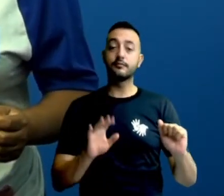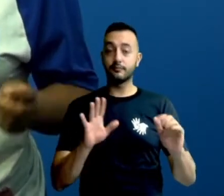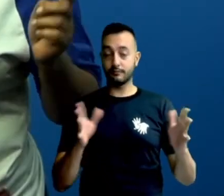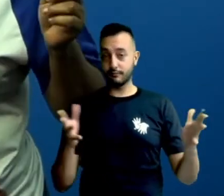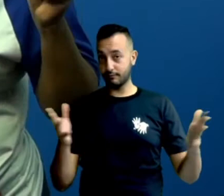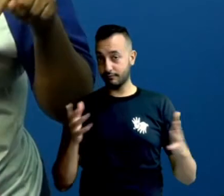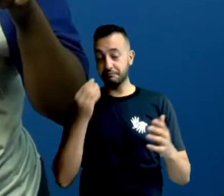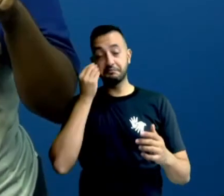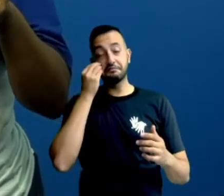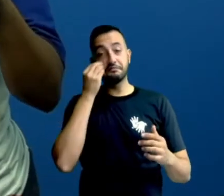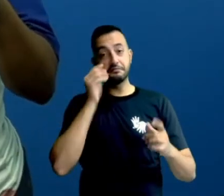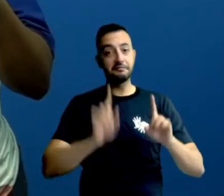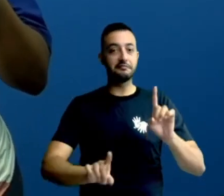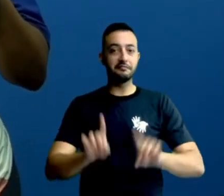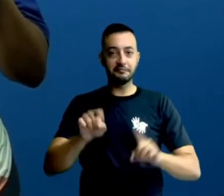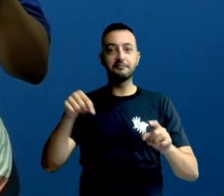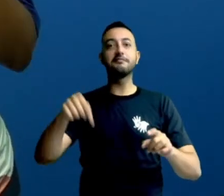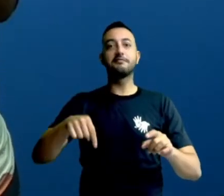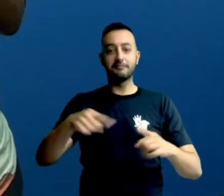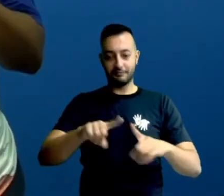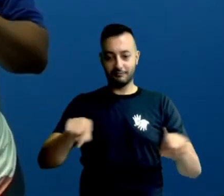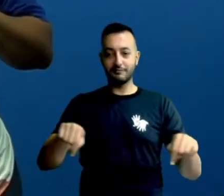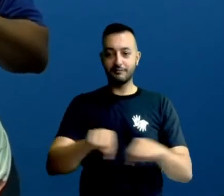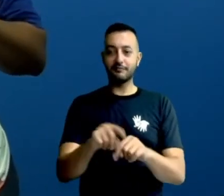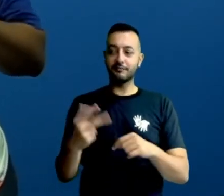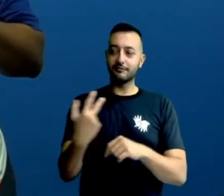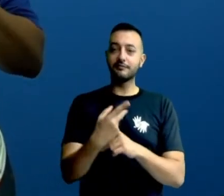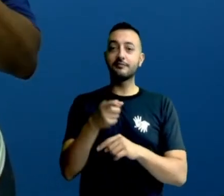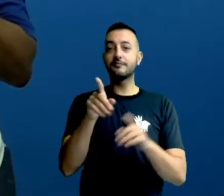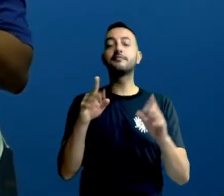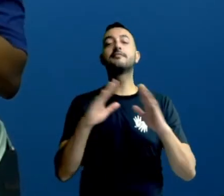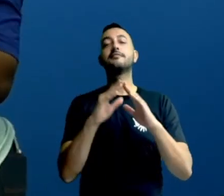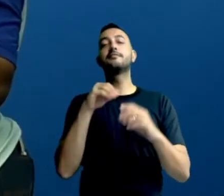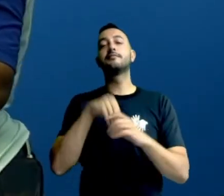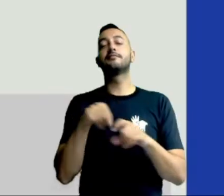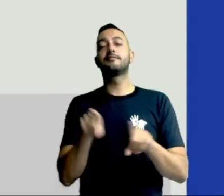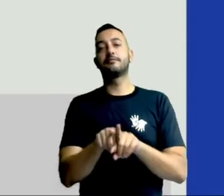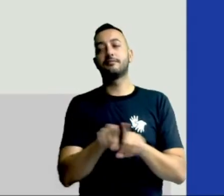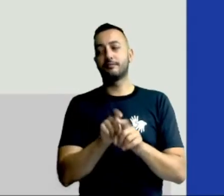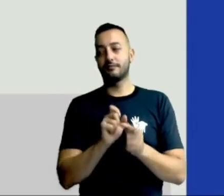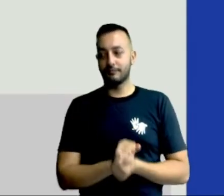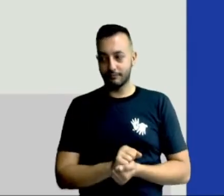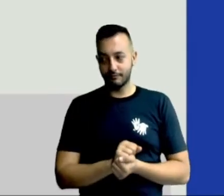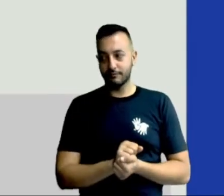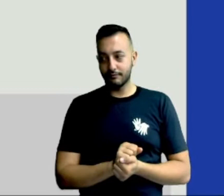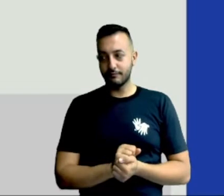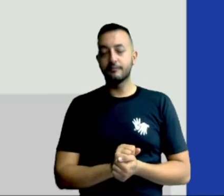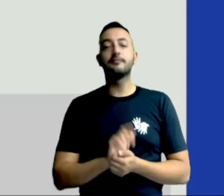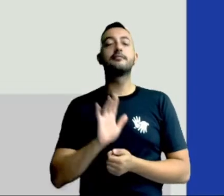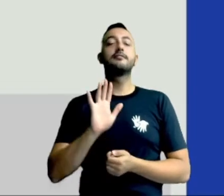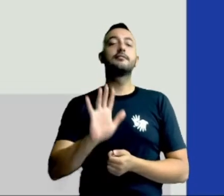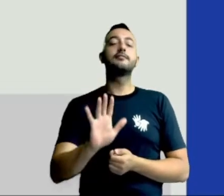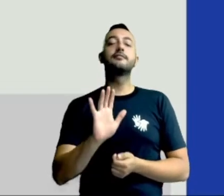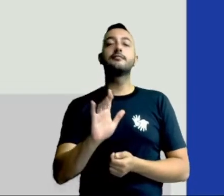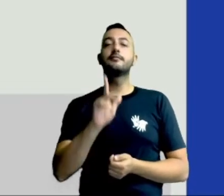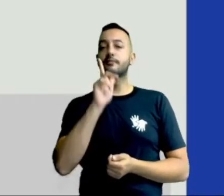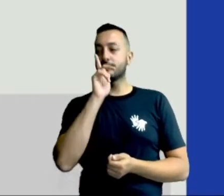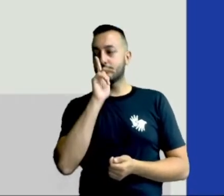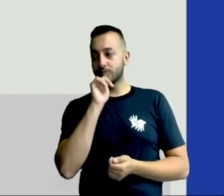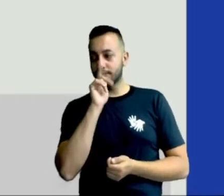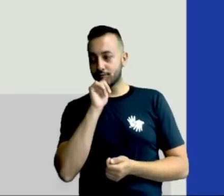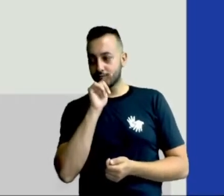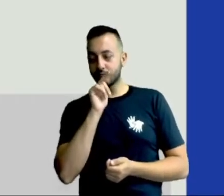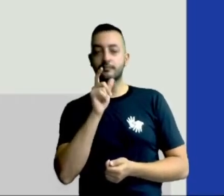uma enquete, sim, aqui no estúdio. E vocês fazem em casa também, vejam só. A questão é, água